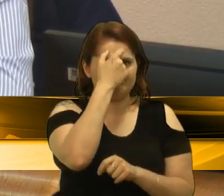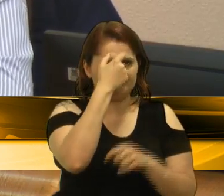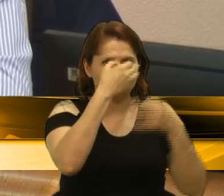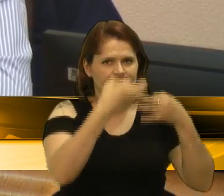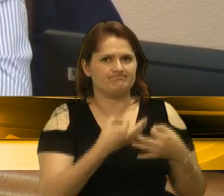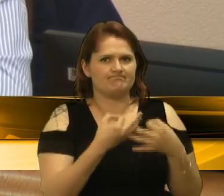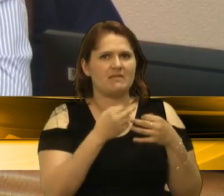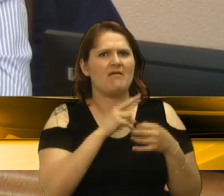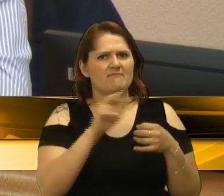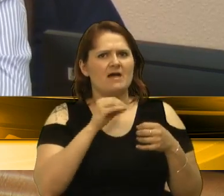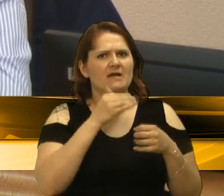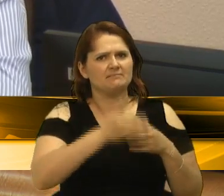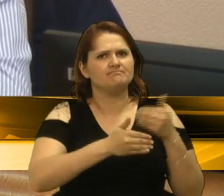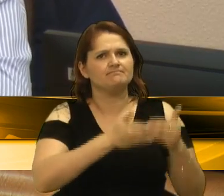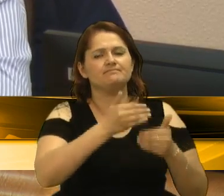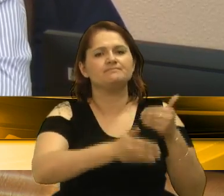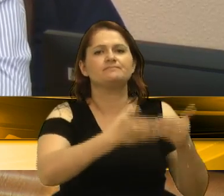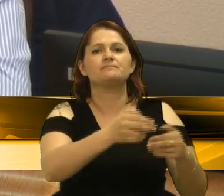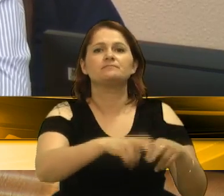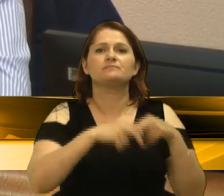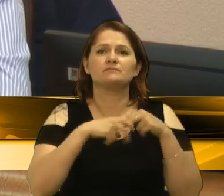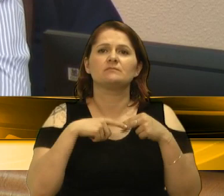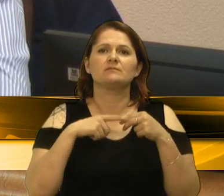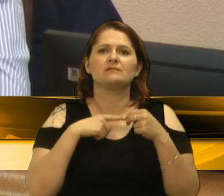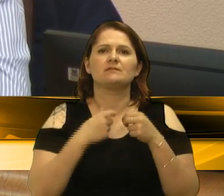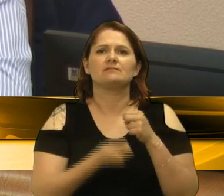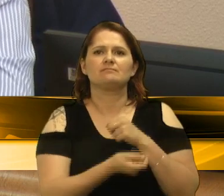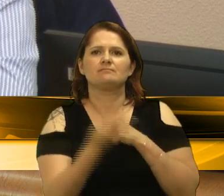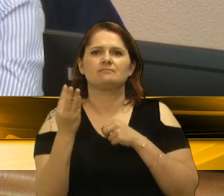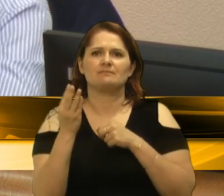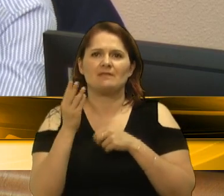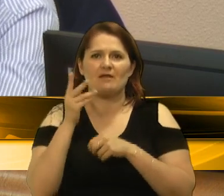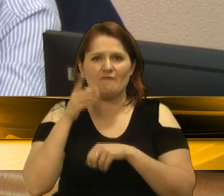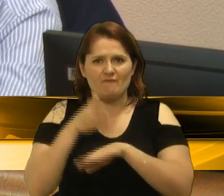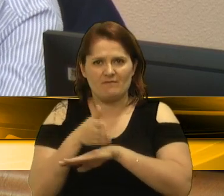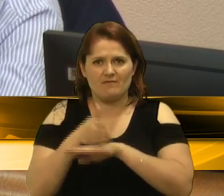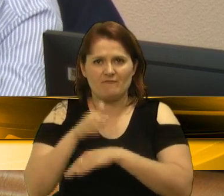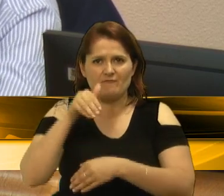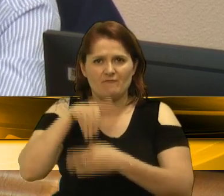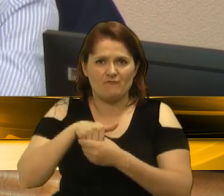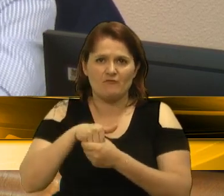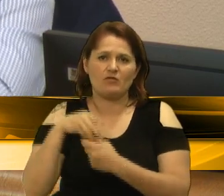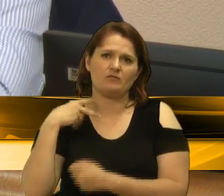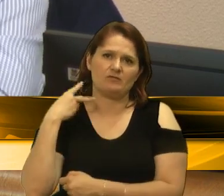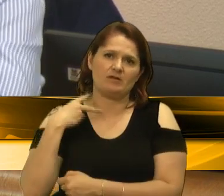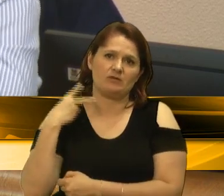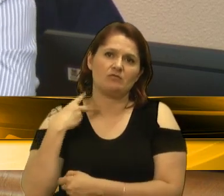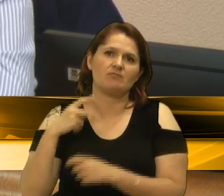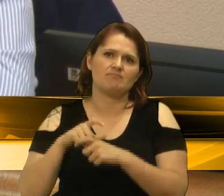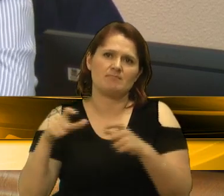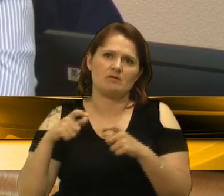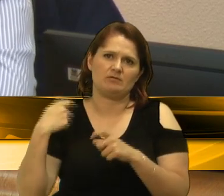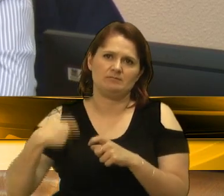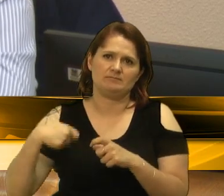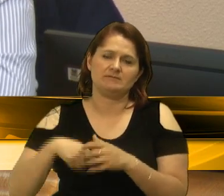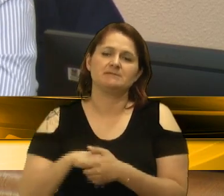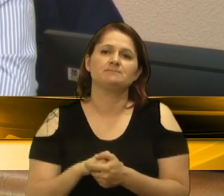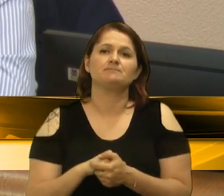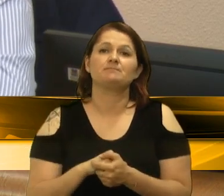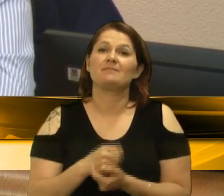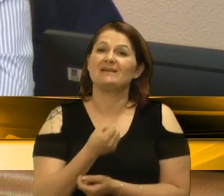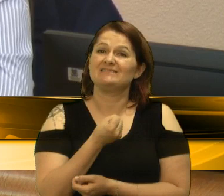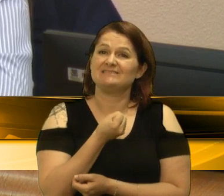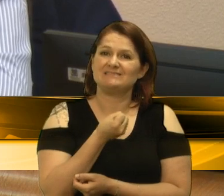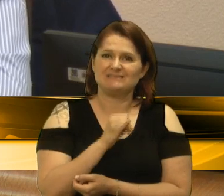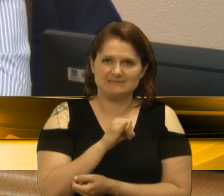Nesse caso, infere-se que o quórum para aprovação será o voto da maioria absoluta dos vereadores. Parágrafo 4º. Se por